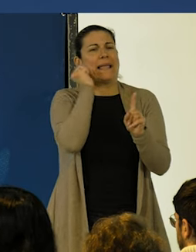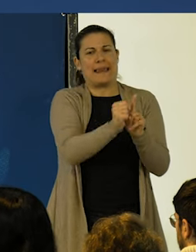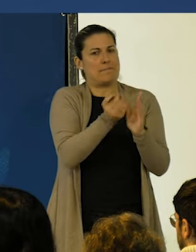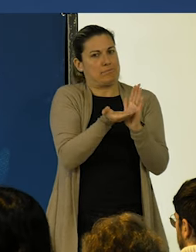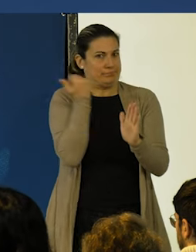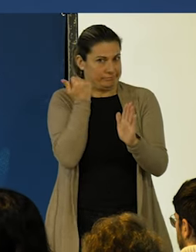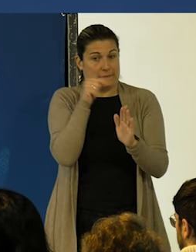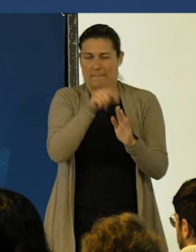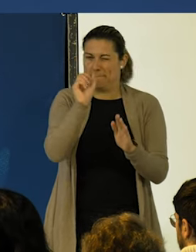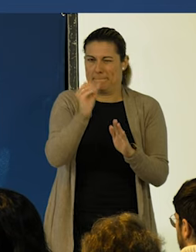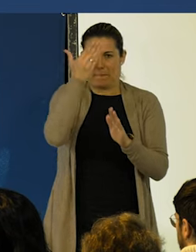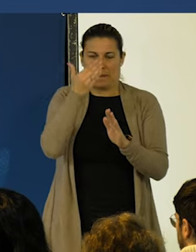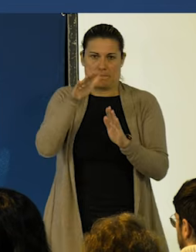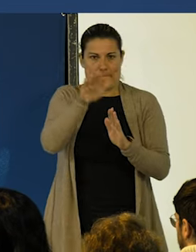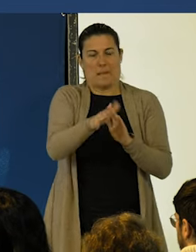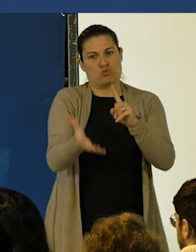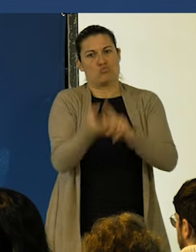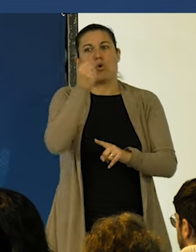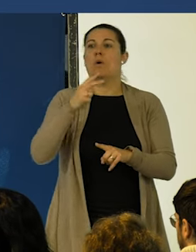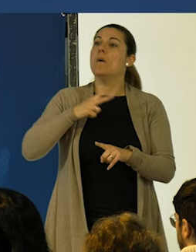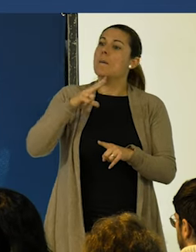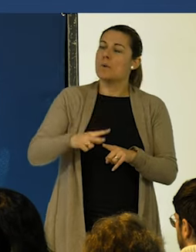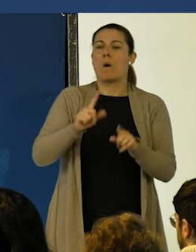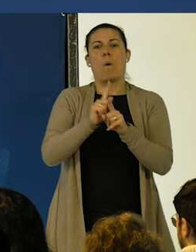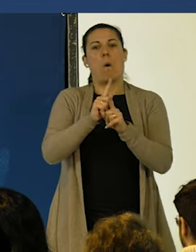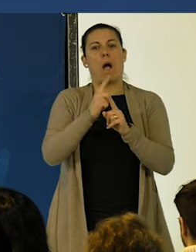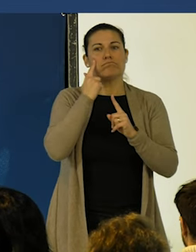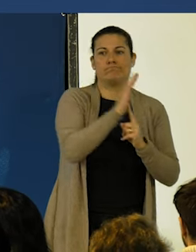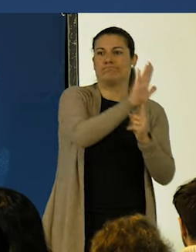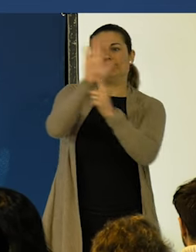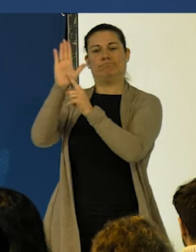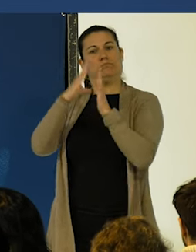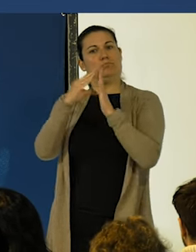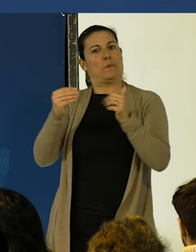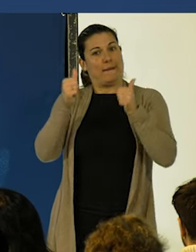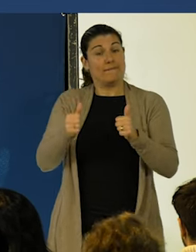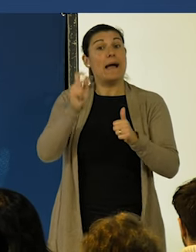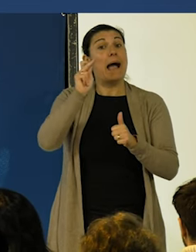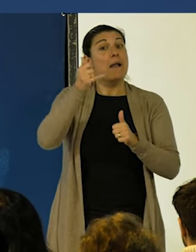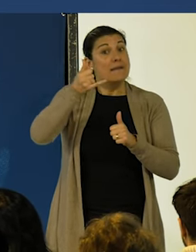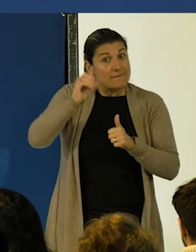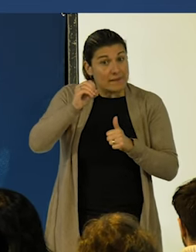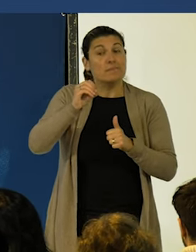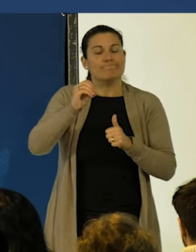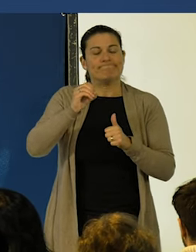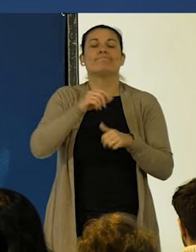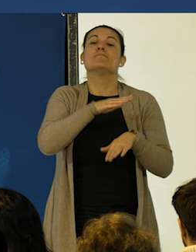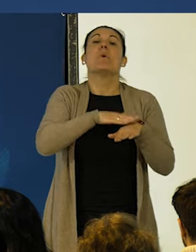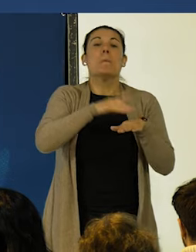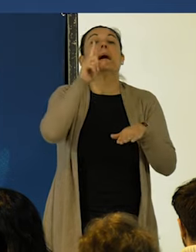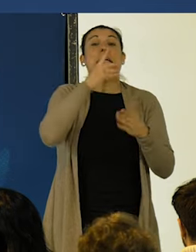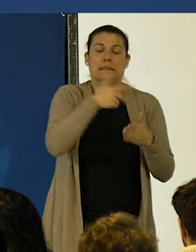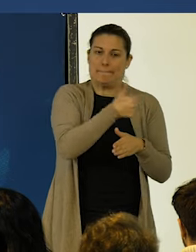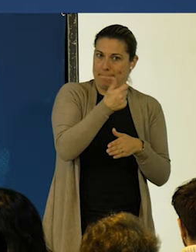o primeiro passo que fez de Portugal um país exemplar. Há 20 anos, foi a força do Bloco de